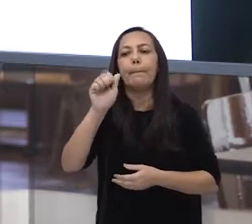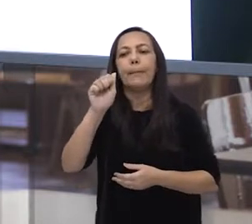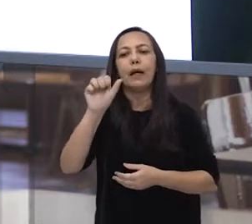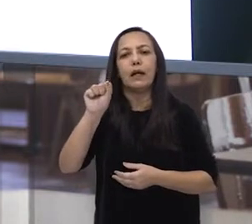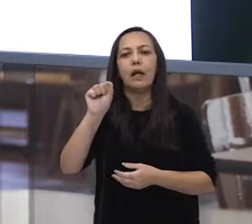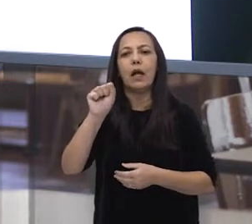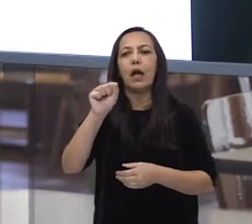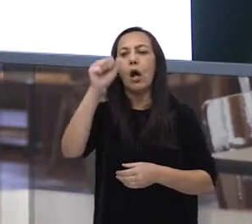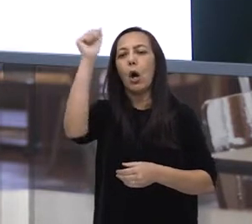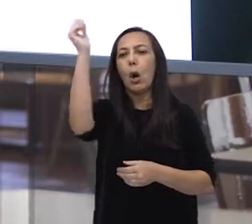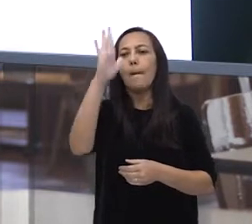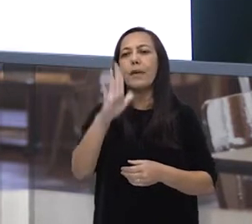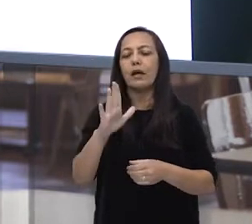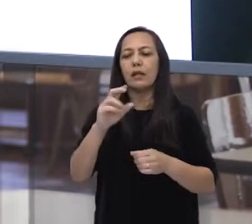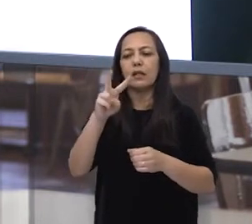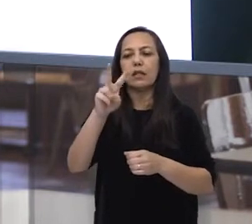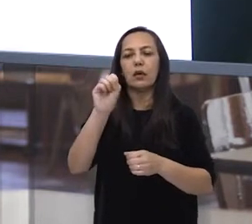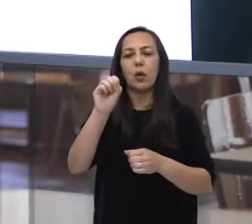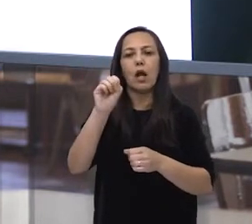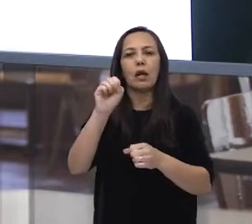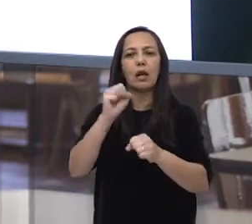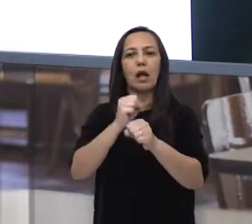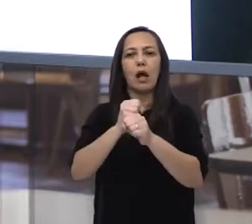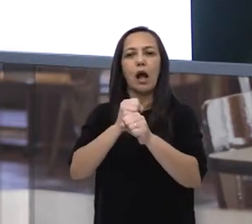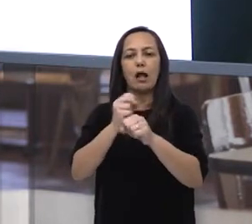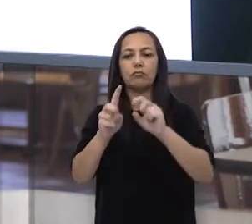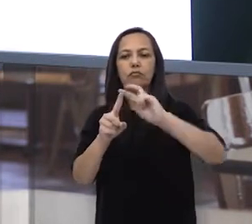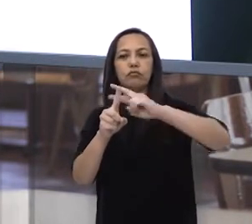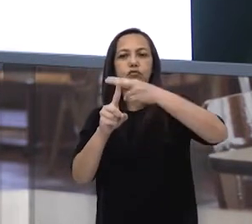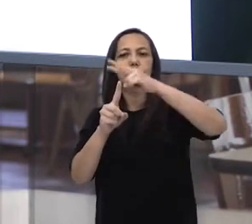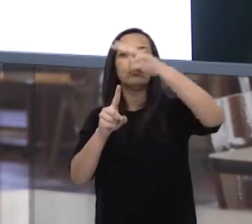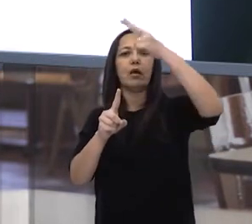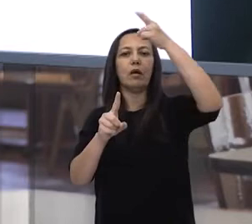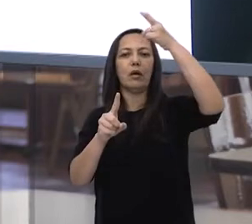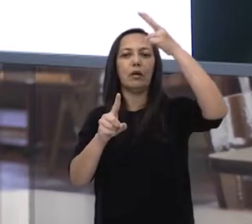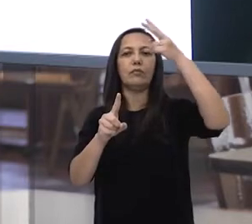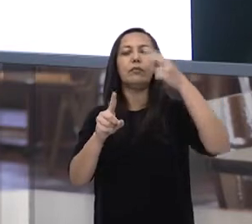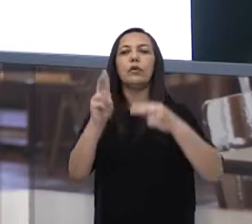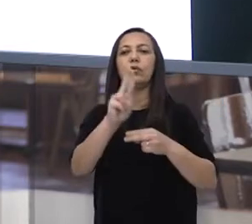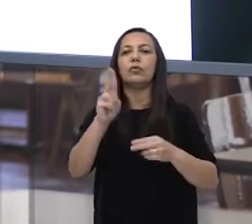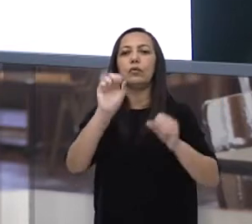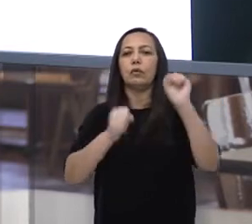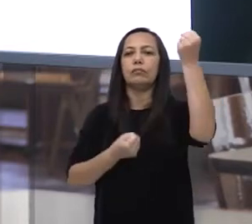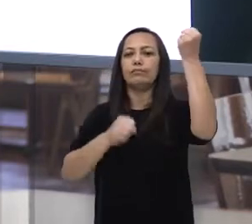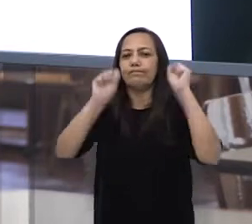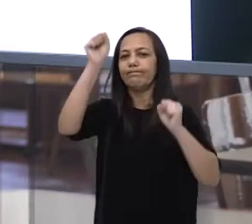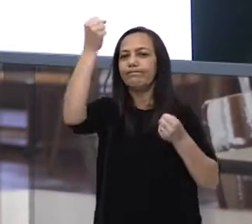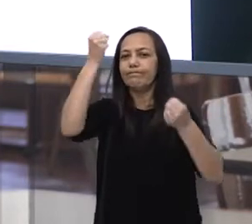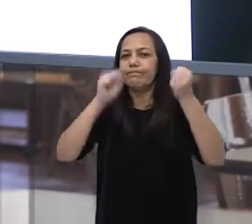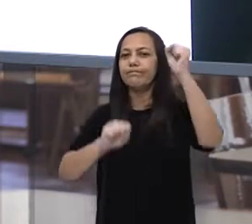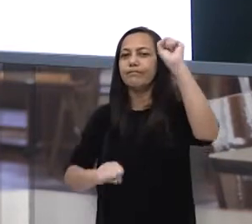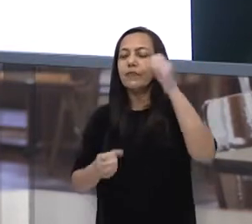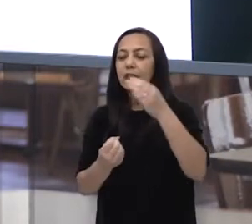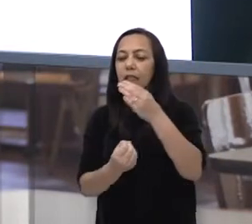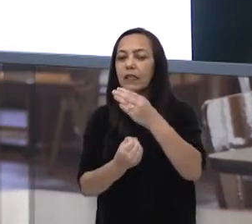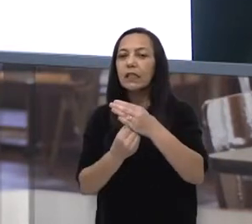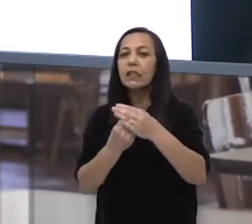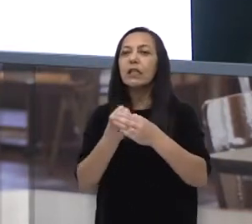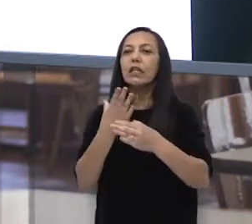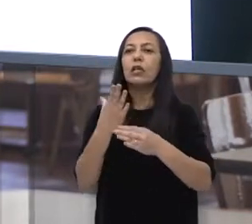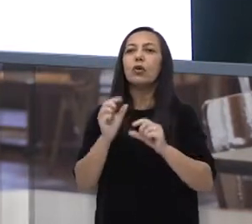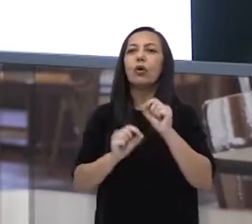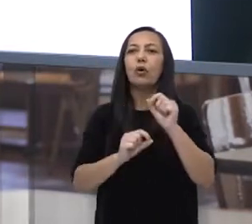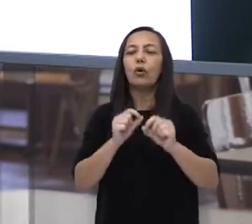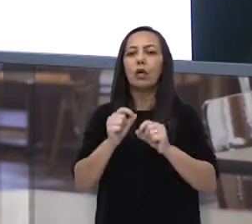Brasil iria crescer 50 anos em 5, através das atividades industriais. Criou várias